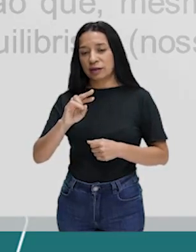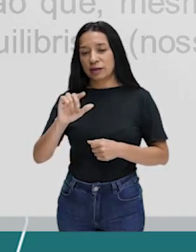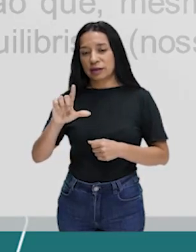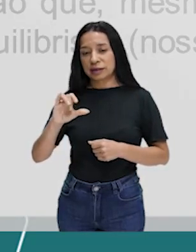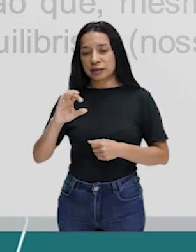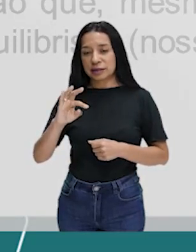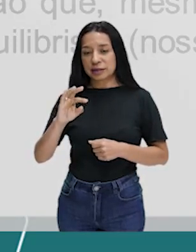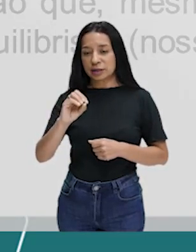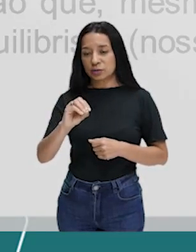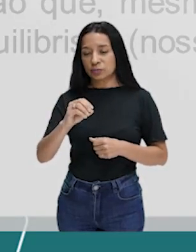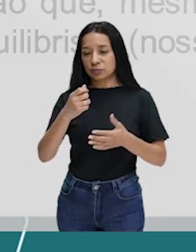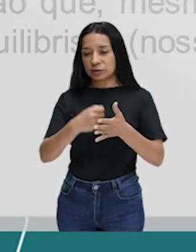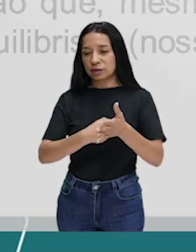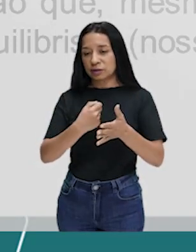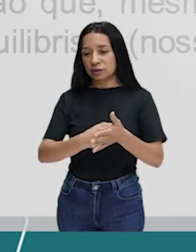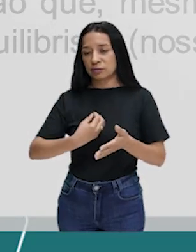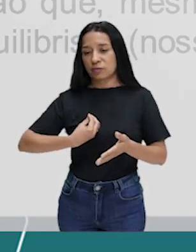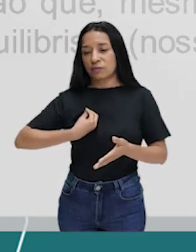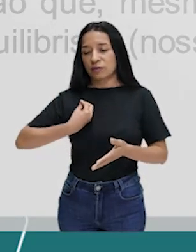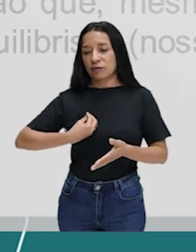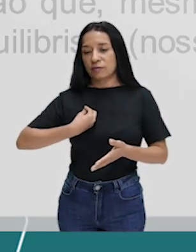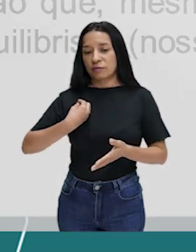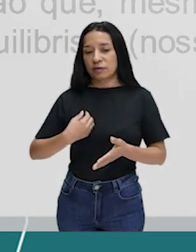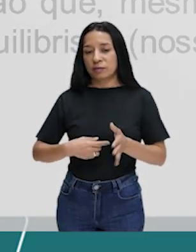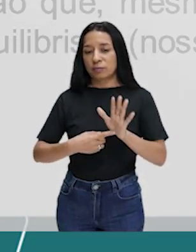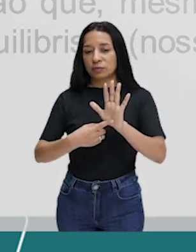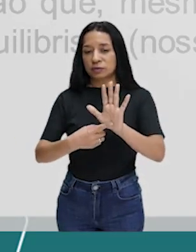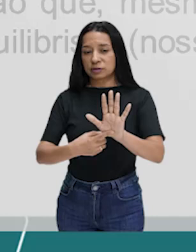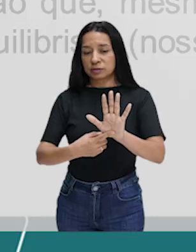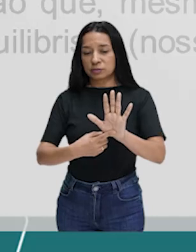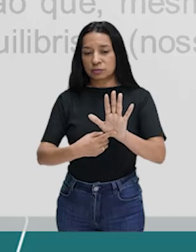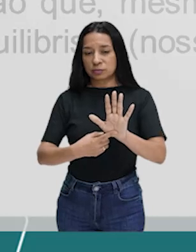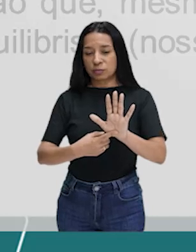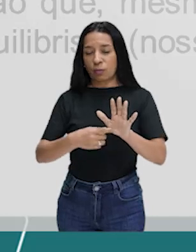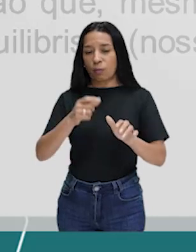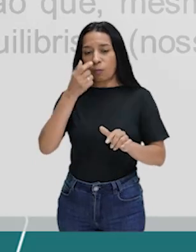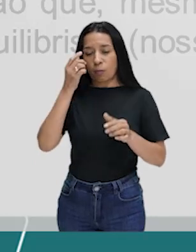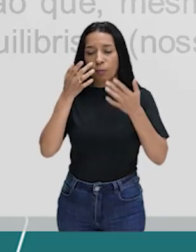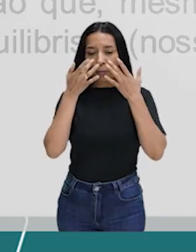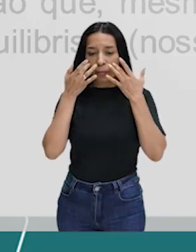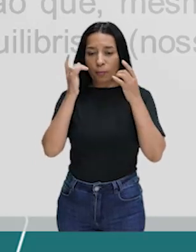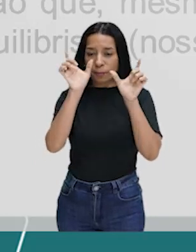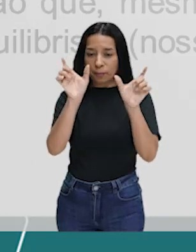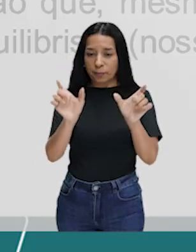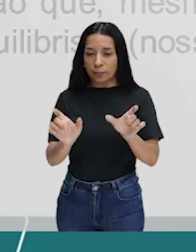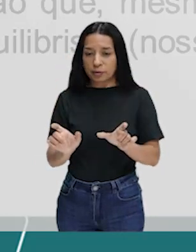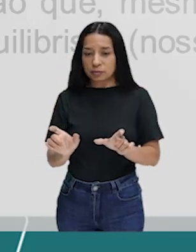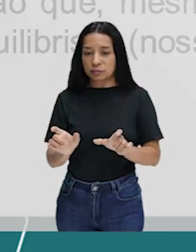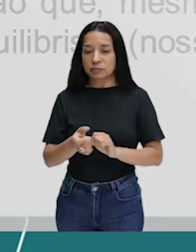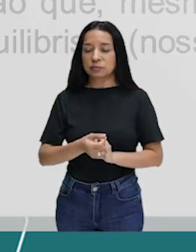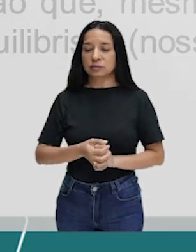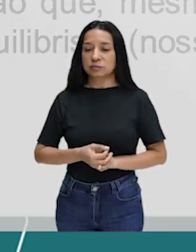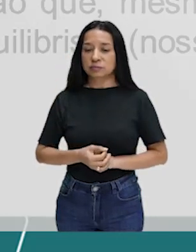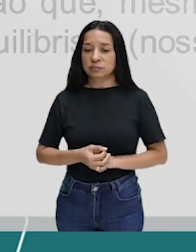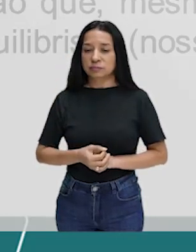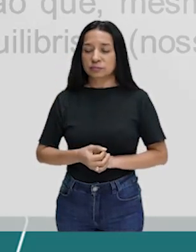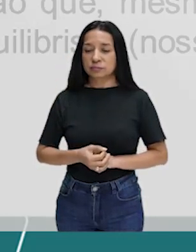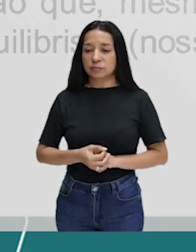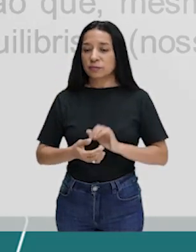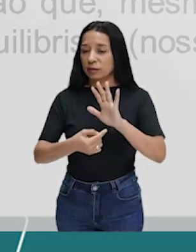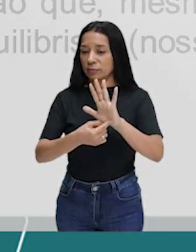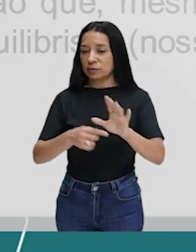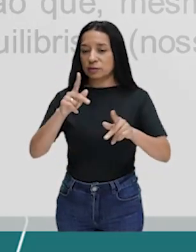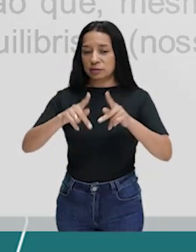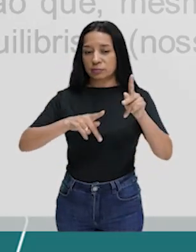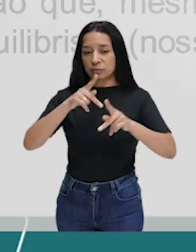Charles Chaplin, tentando sobreviver, alusão a um personagem que eu já falei, representa a população que, mesmo oprimida, ainda